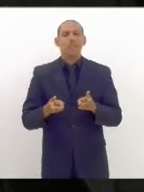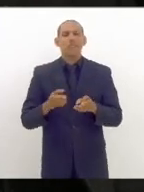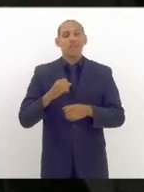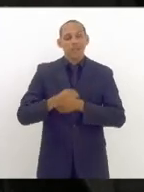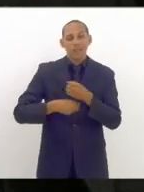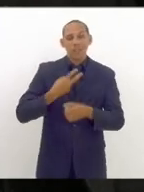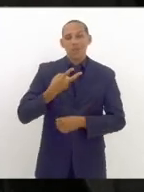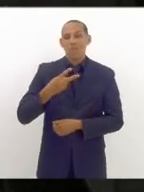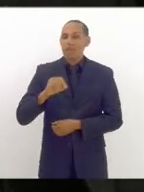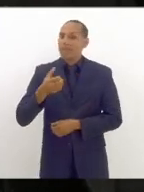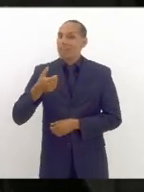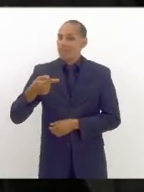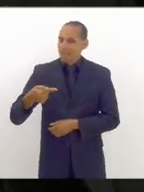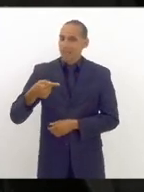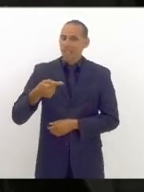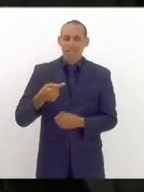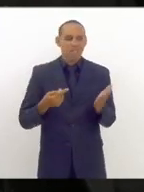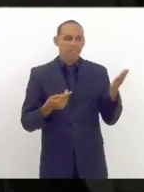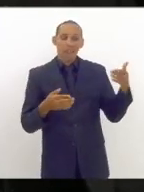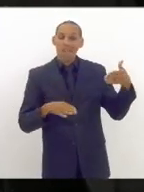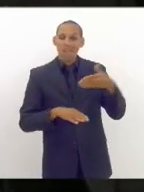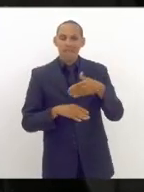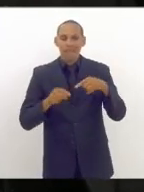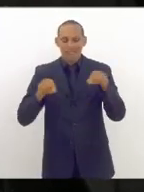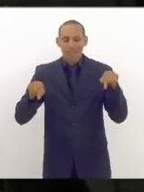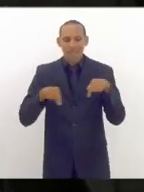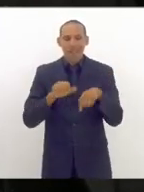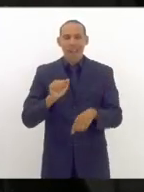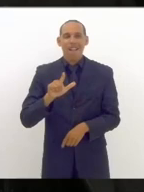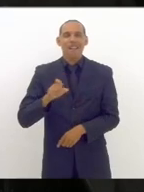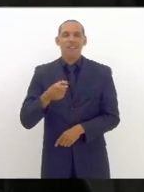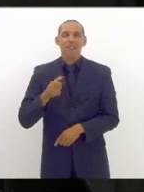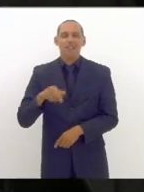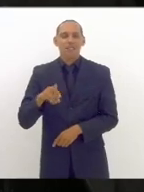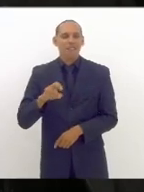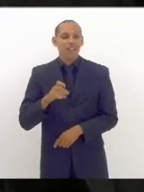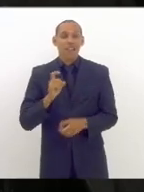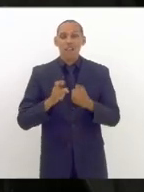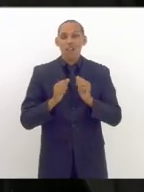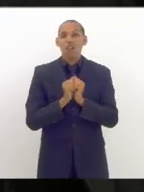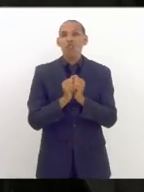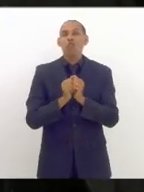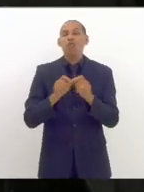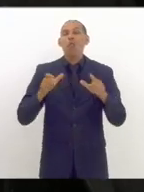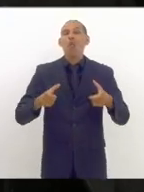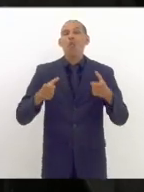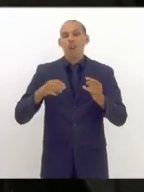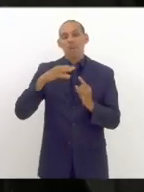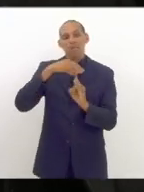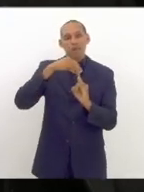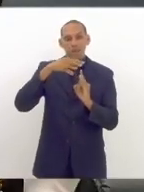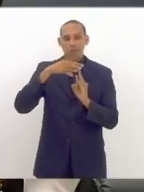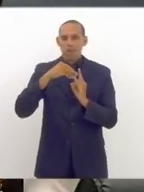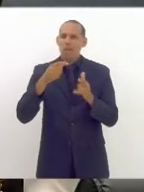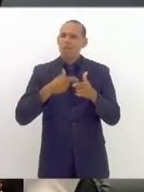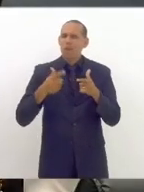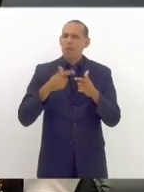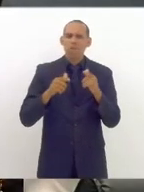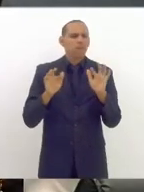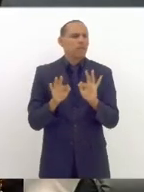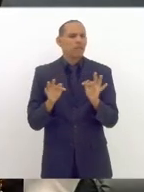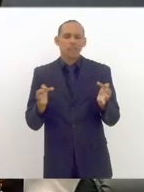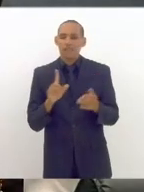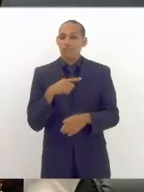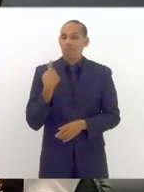a minha sala o Alexandre Kiep, vindo de uma reunião do professor Ronaldo Damião da Fiocruz, com um problema simples, que nós teríamos